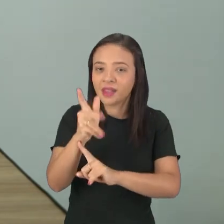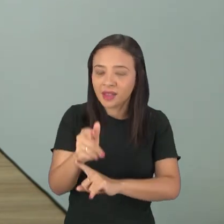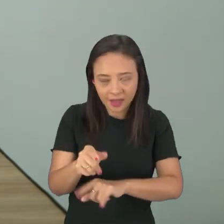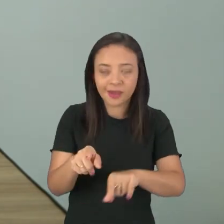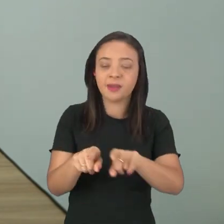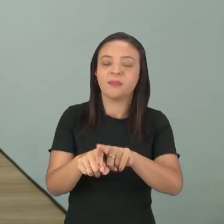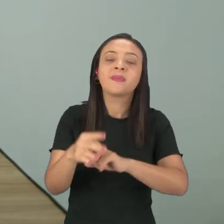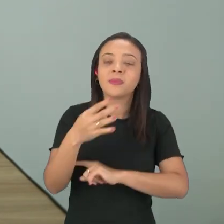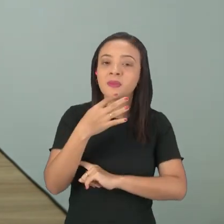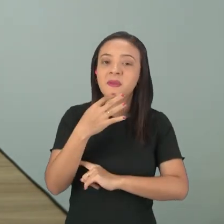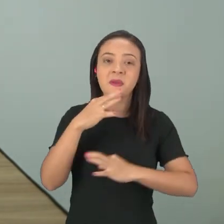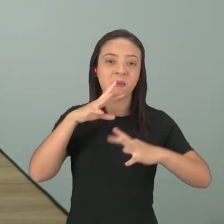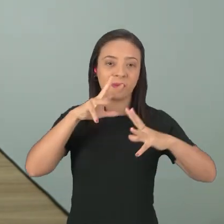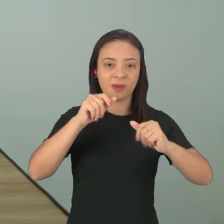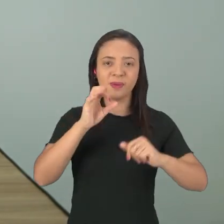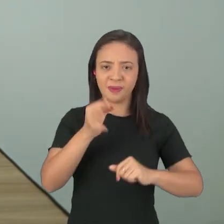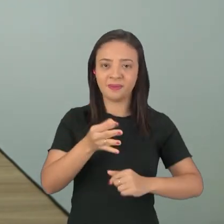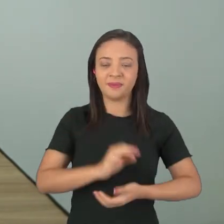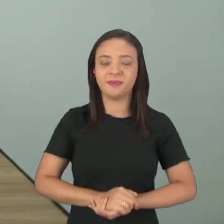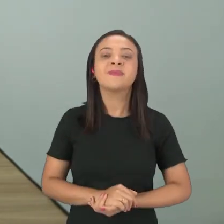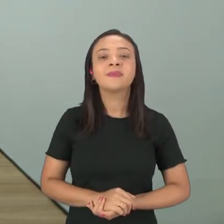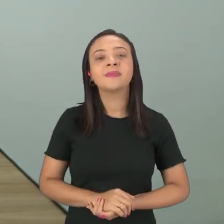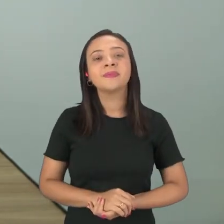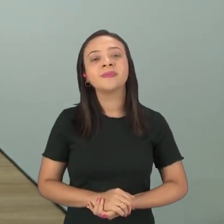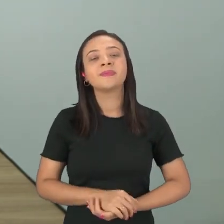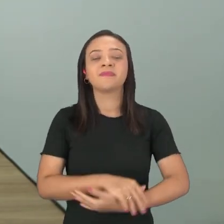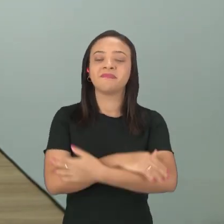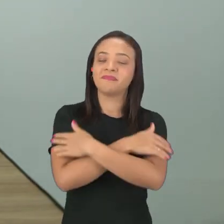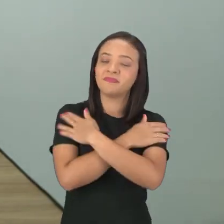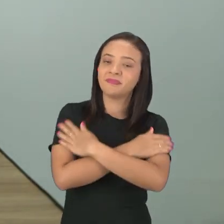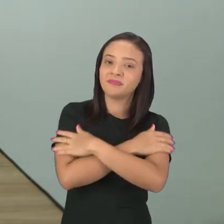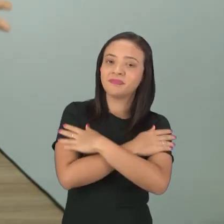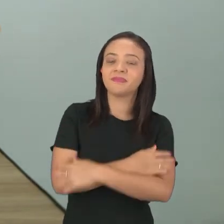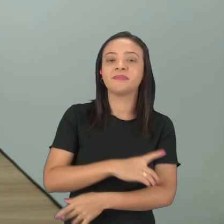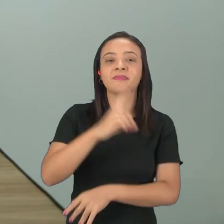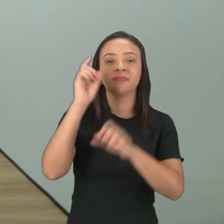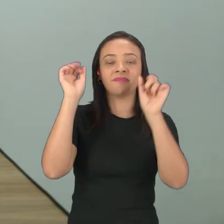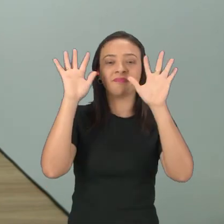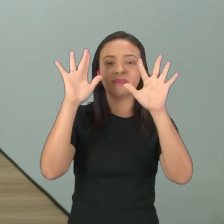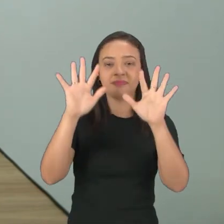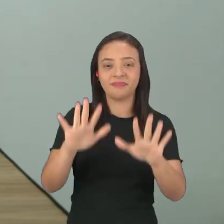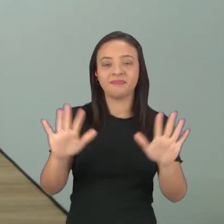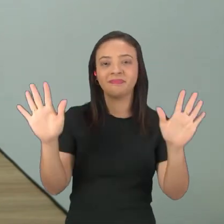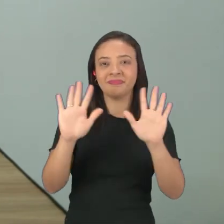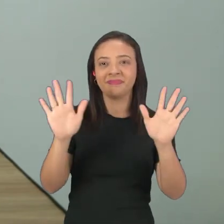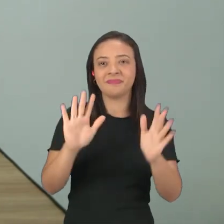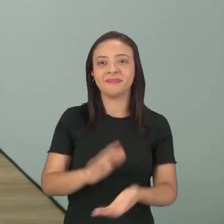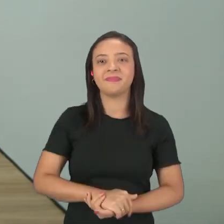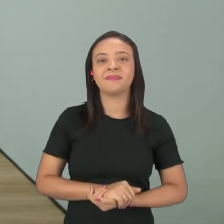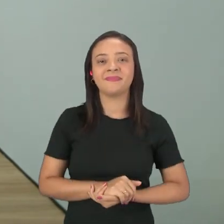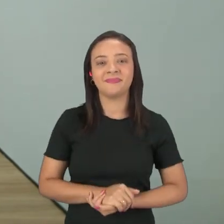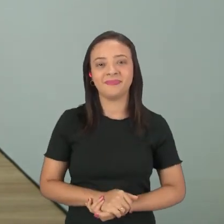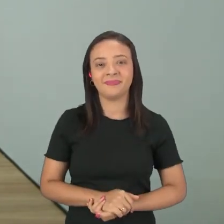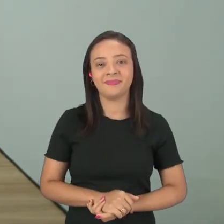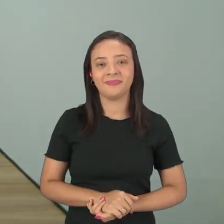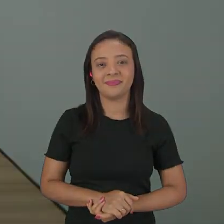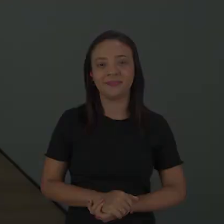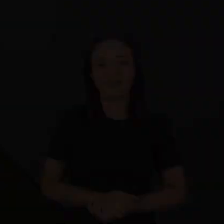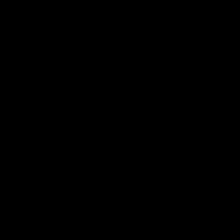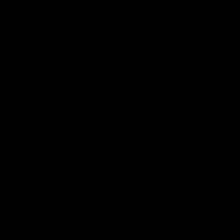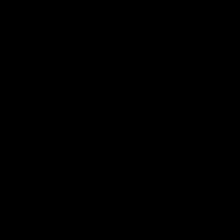ainda mais conhecida por todos os alunos sabe um grande abraço fiquem com Deus e até a próxima tchau